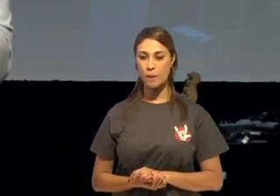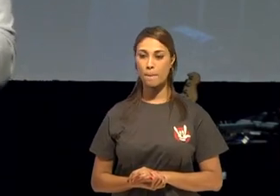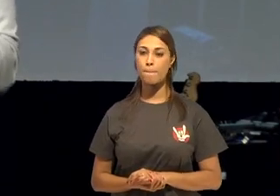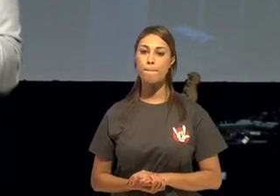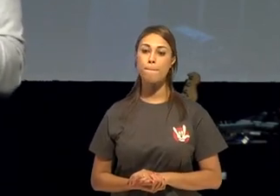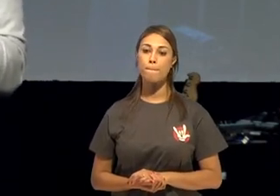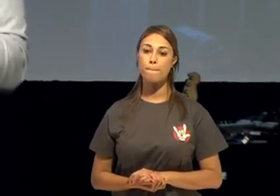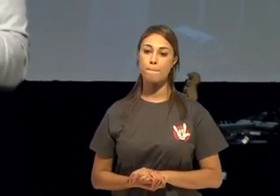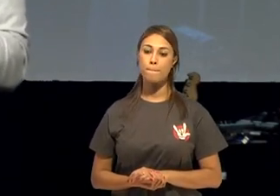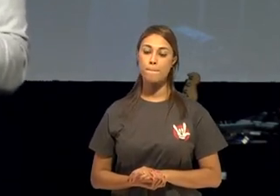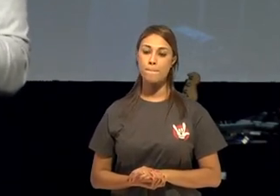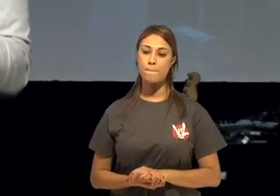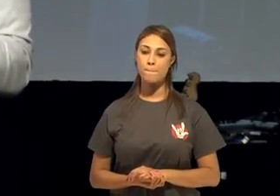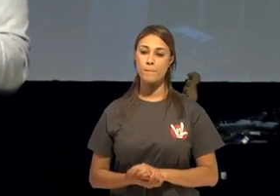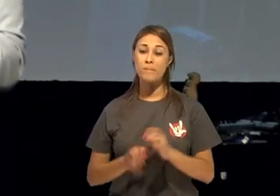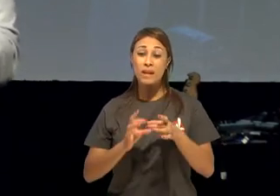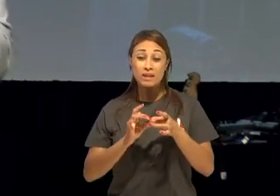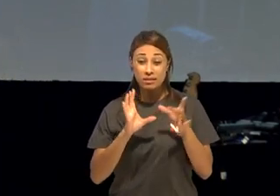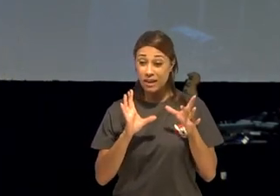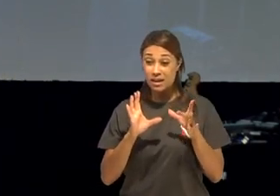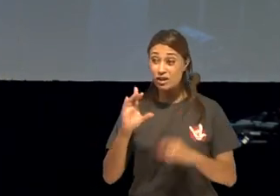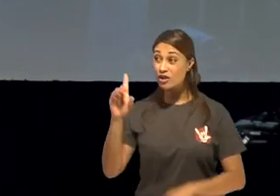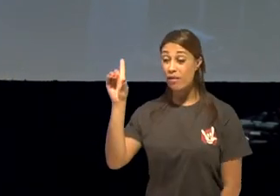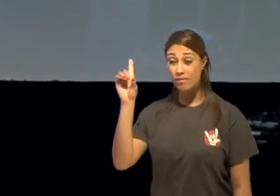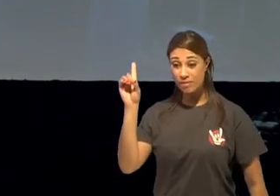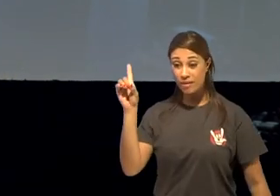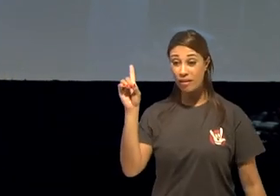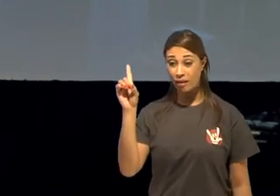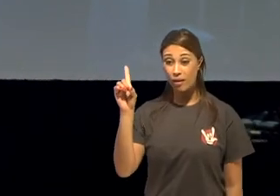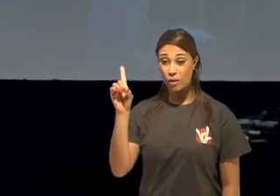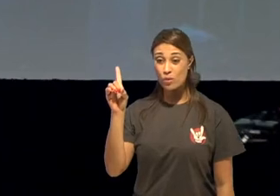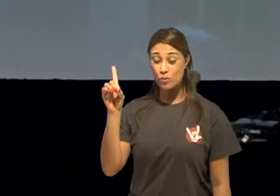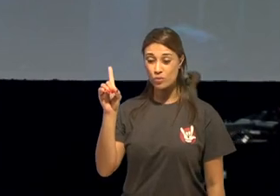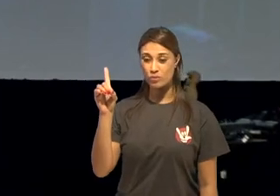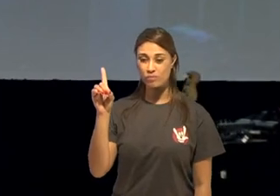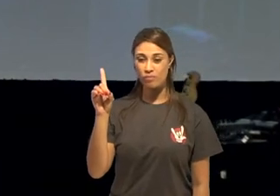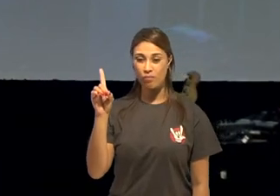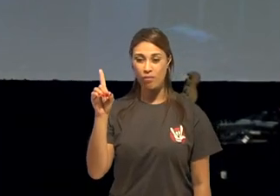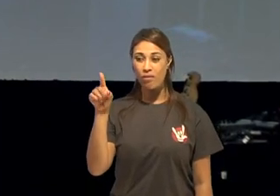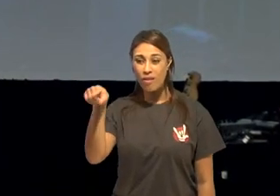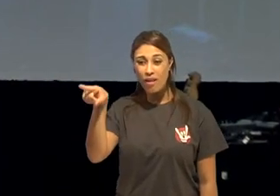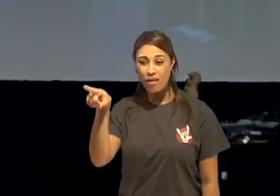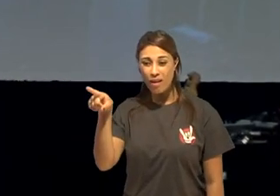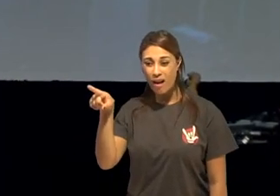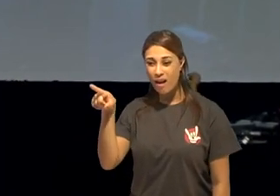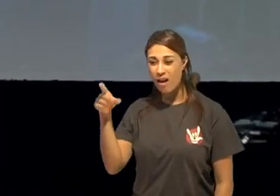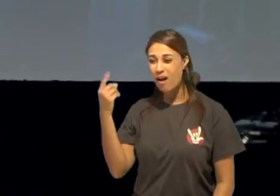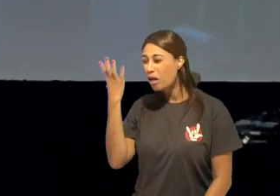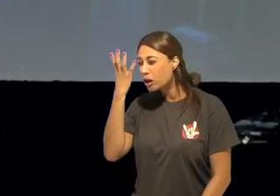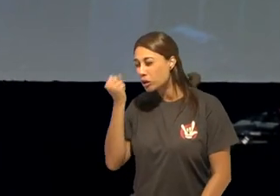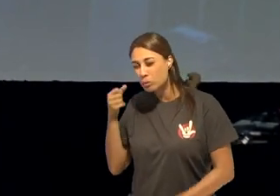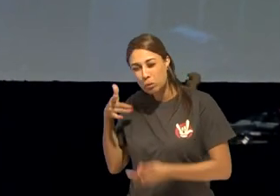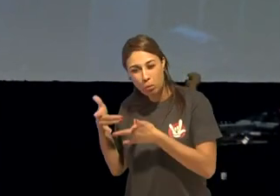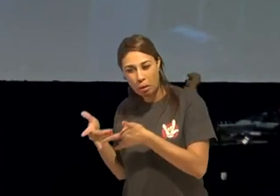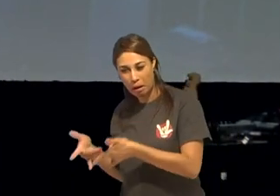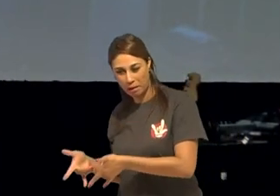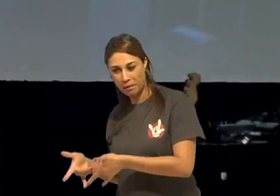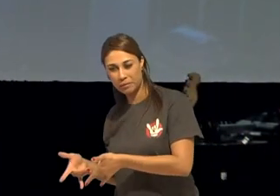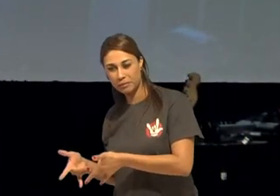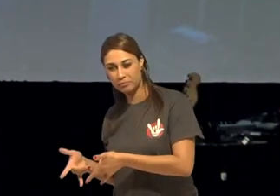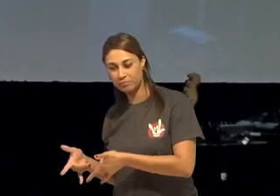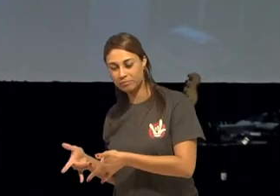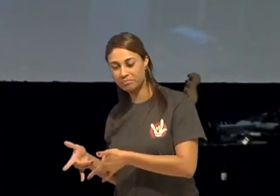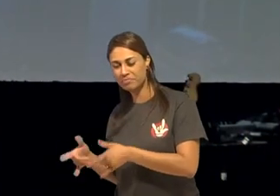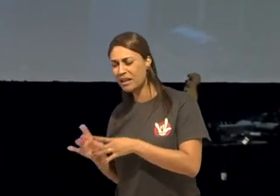Deixa o Senhor no seu relacionamento com Deus, lá no seu quarto. Permita Ele encostar, Ele